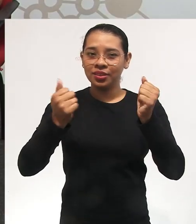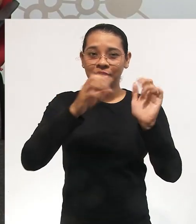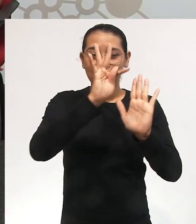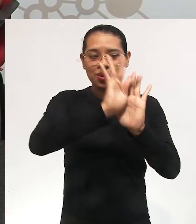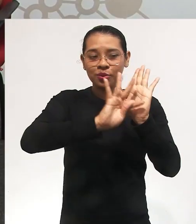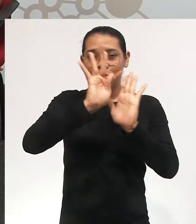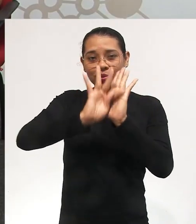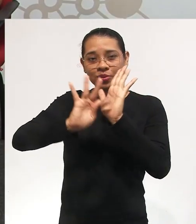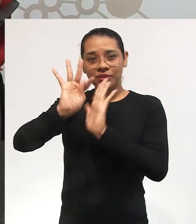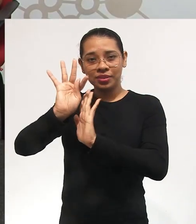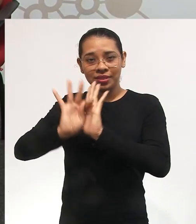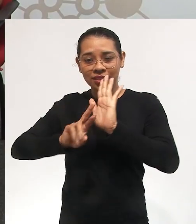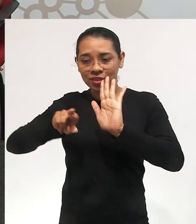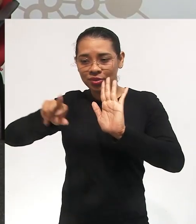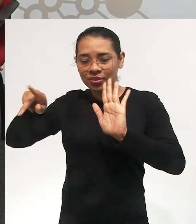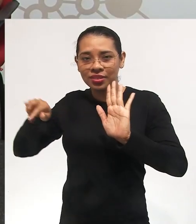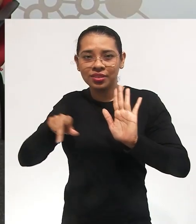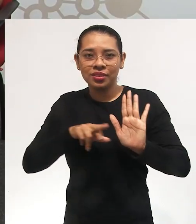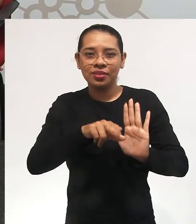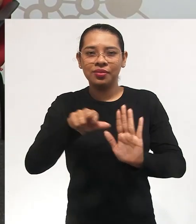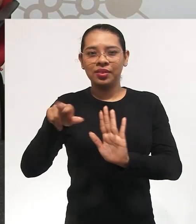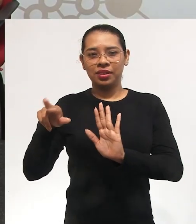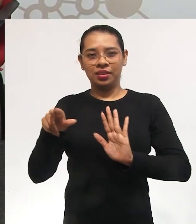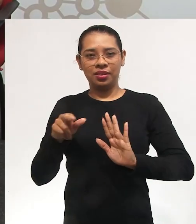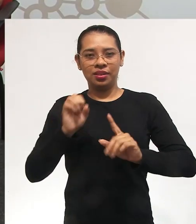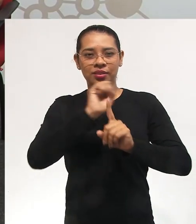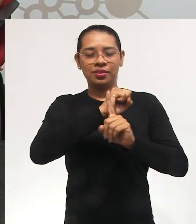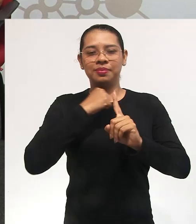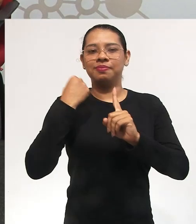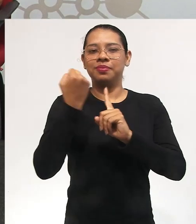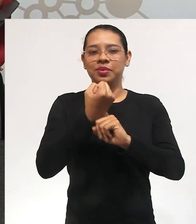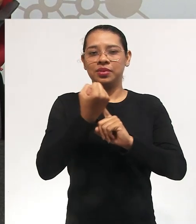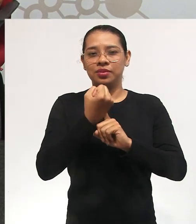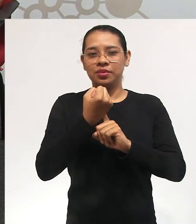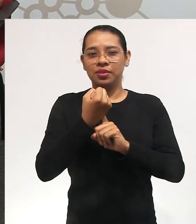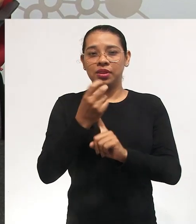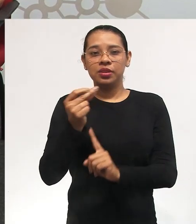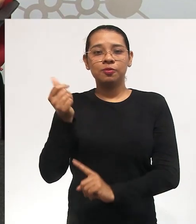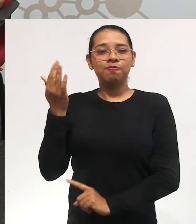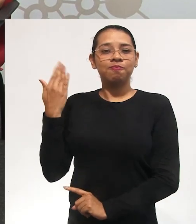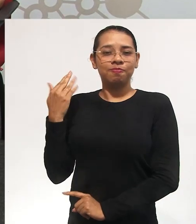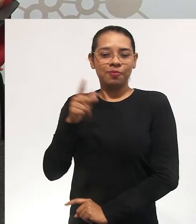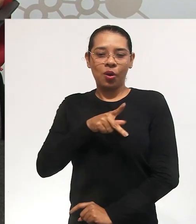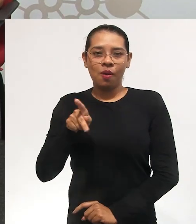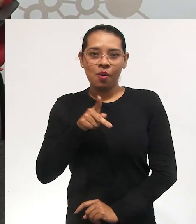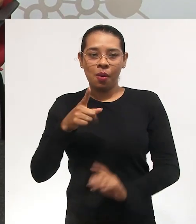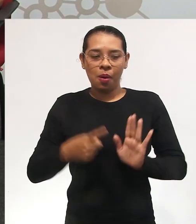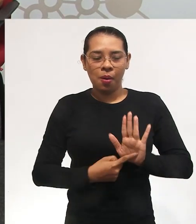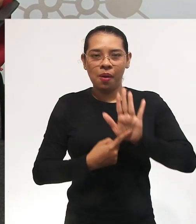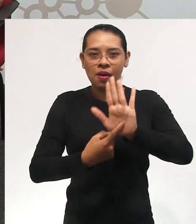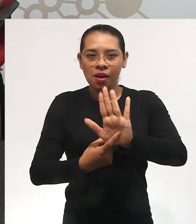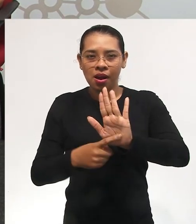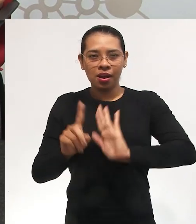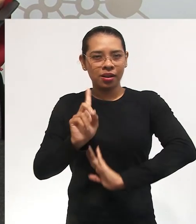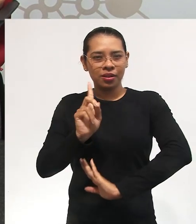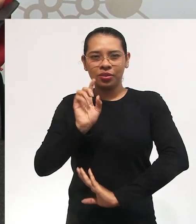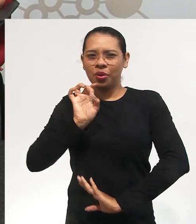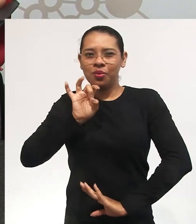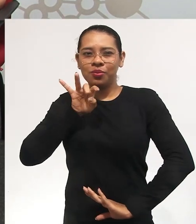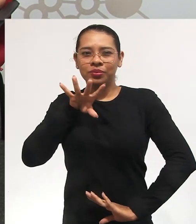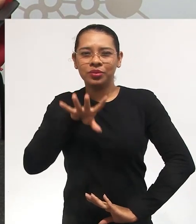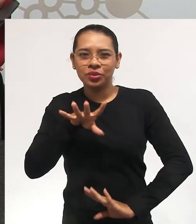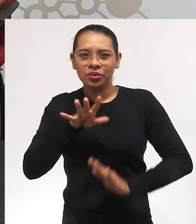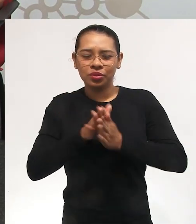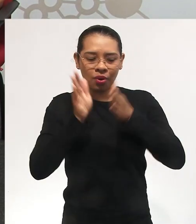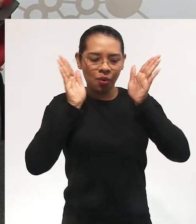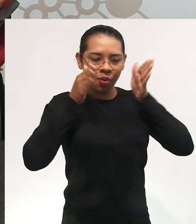gêneros textuais conforme eles estão inseridos nas práticas sociais. Então, o professor trazer, não ficar só nos gêneros literários,